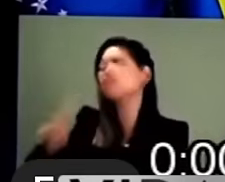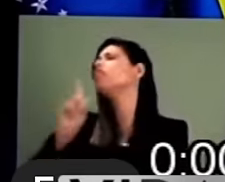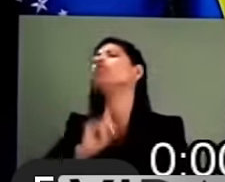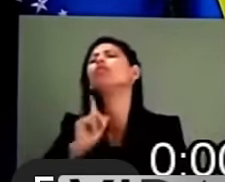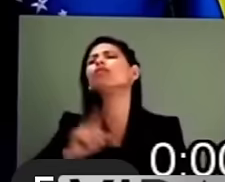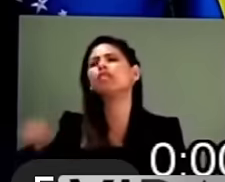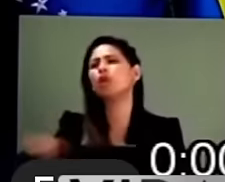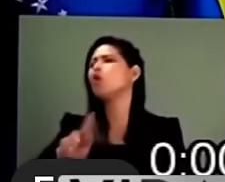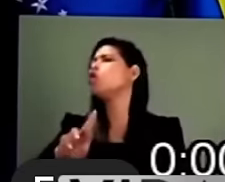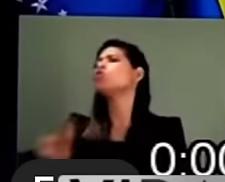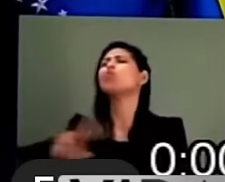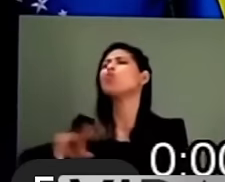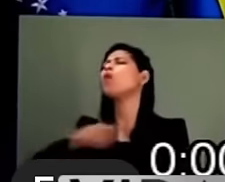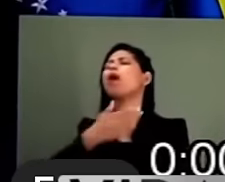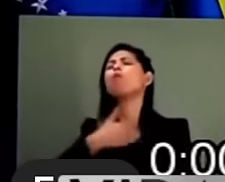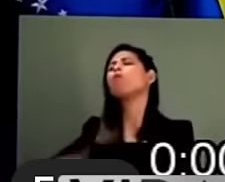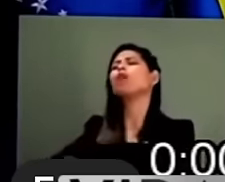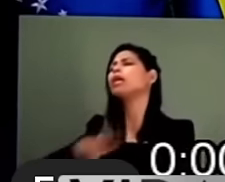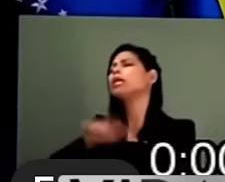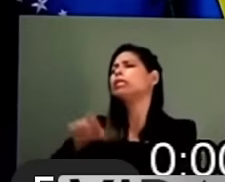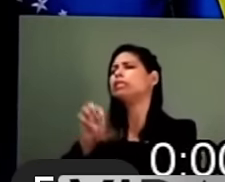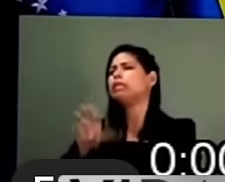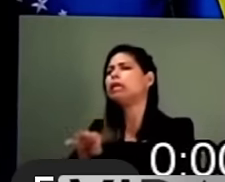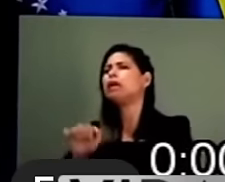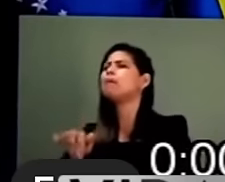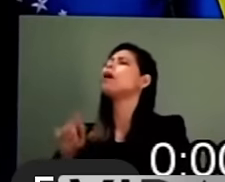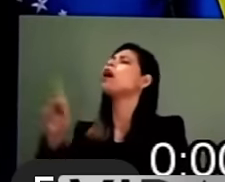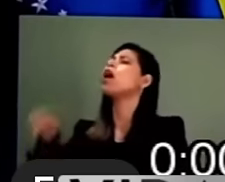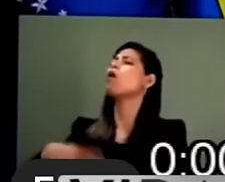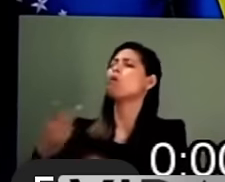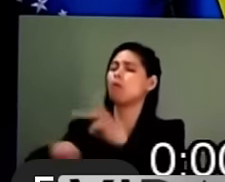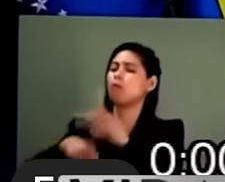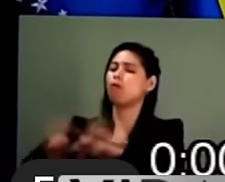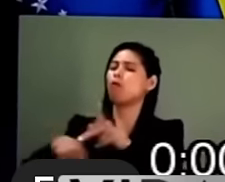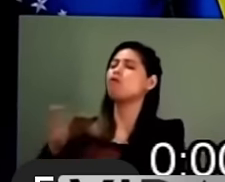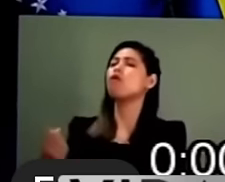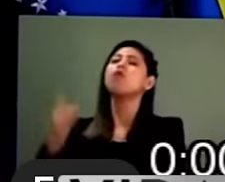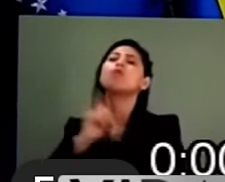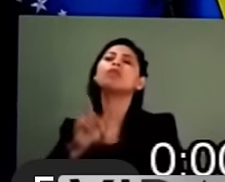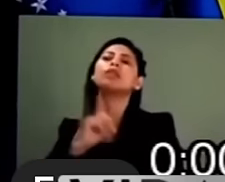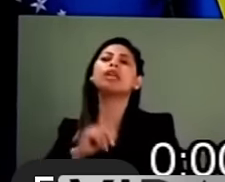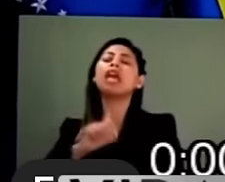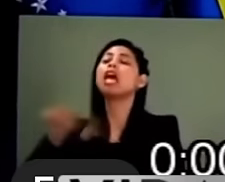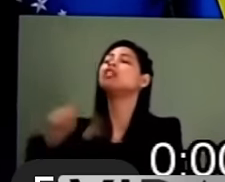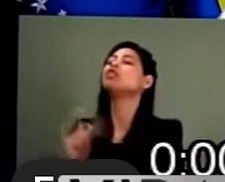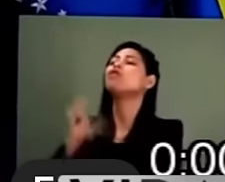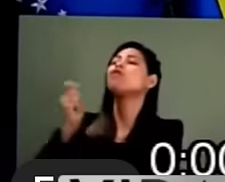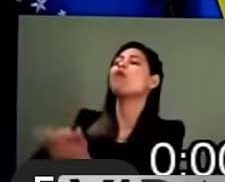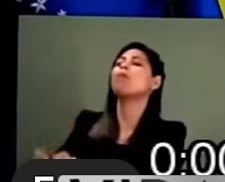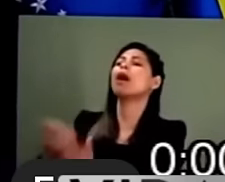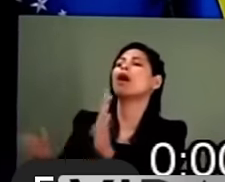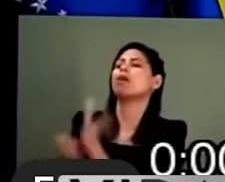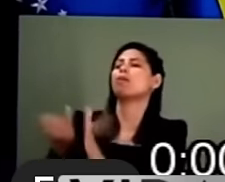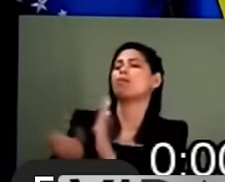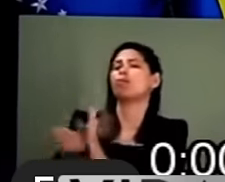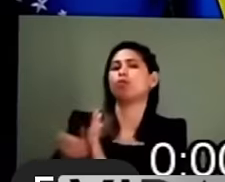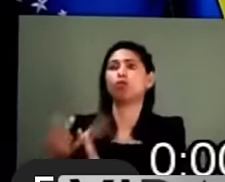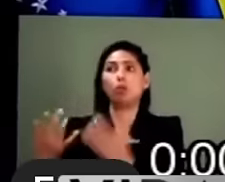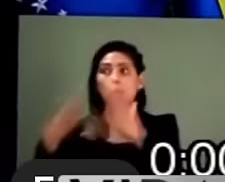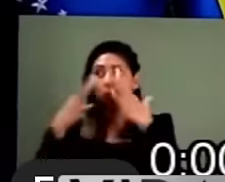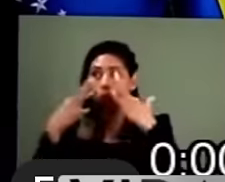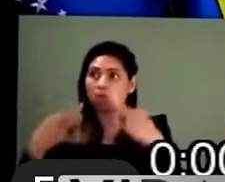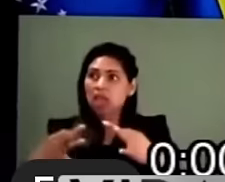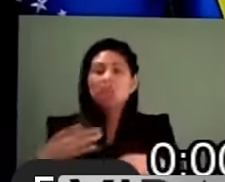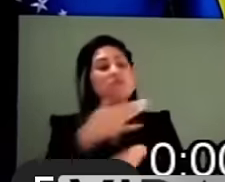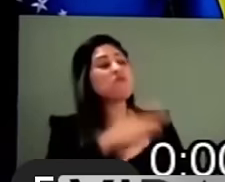que vai pagar a dívida, não. Quem vai pagar essa dívida aqui é o povo mineiro, pagando imposto. É eles que vão pagar essa dívida. Então, a mesma atenção, o mesmo carinho